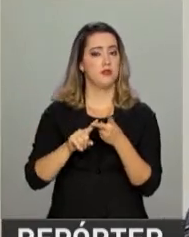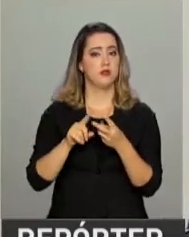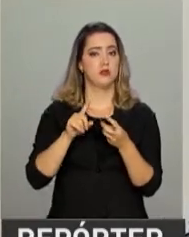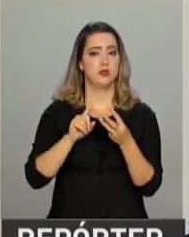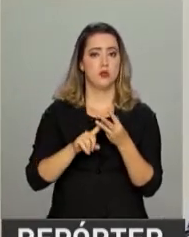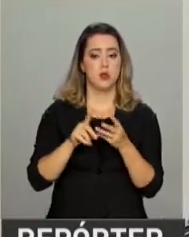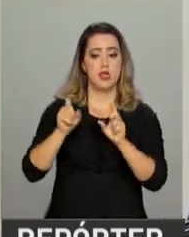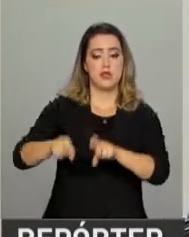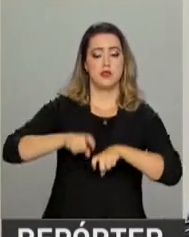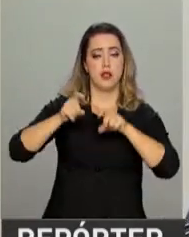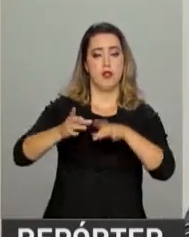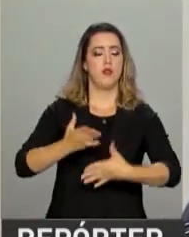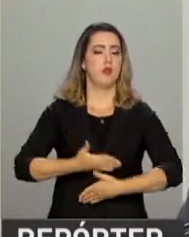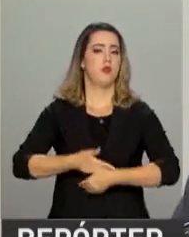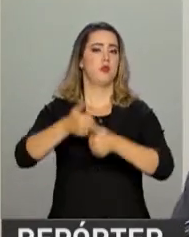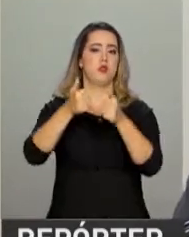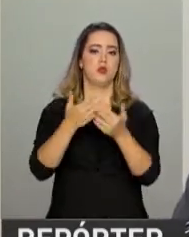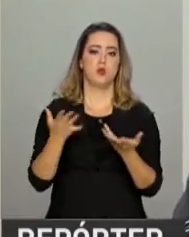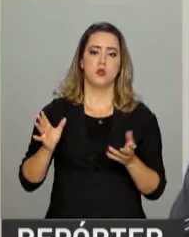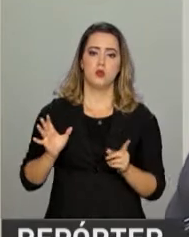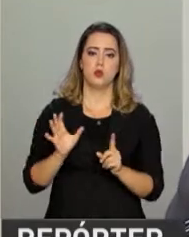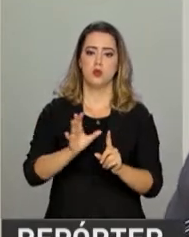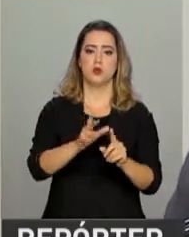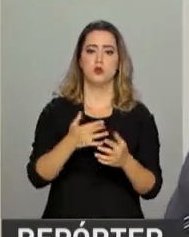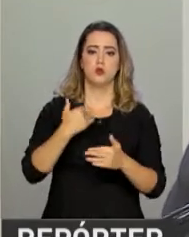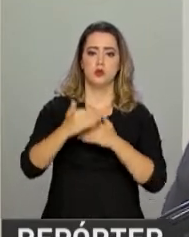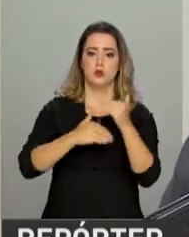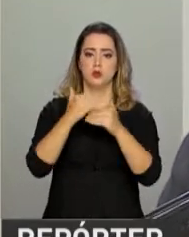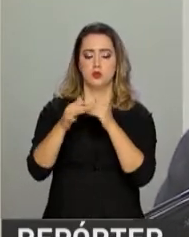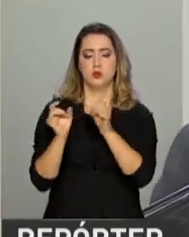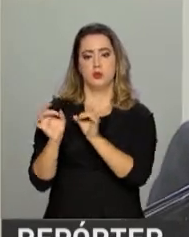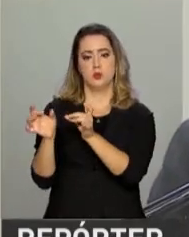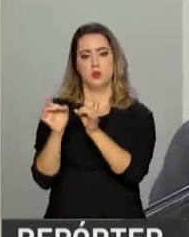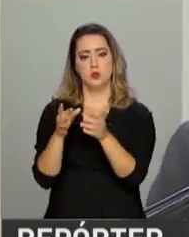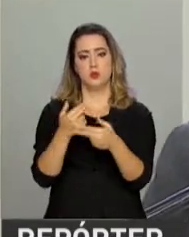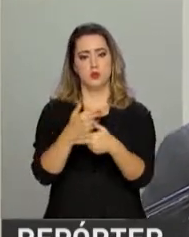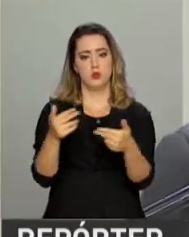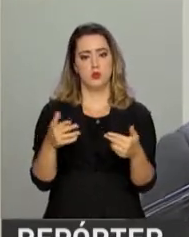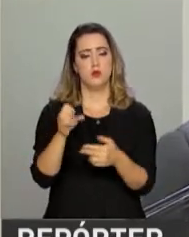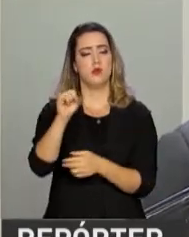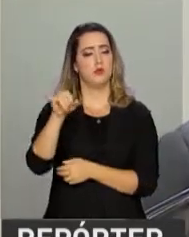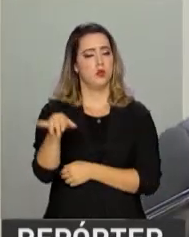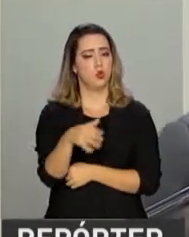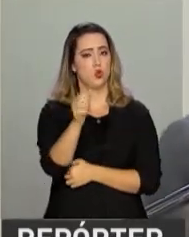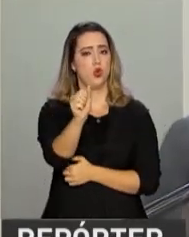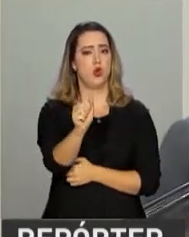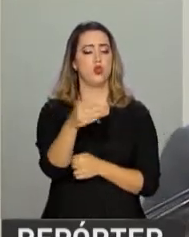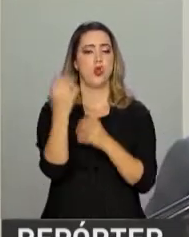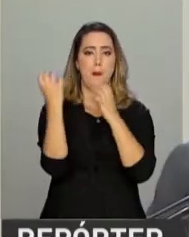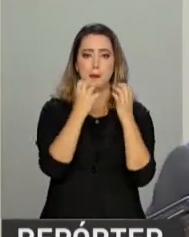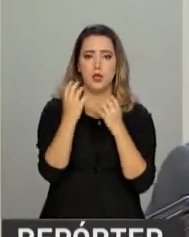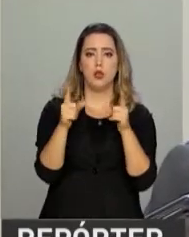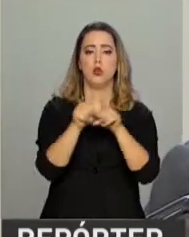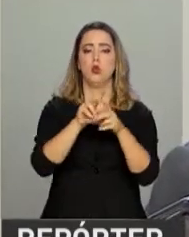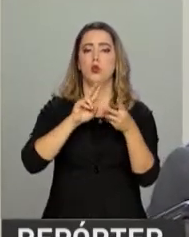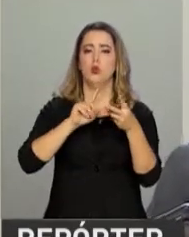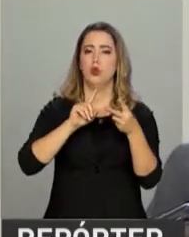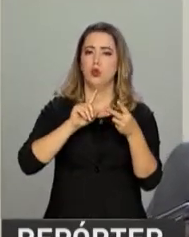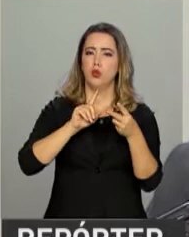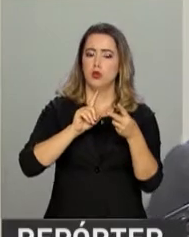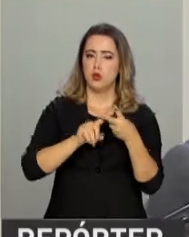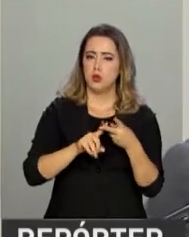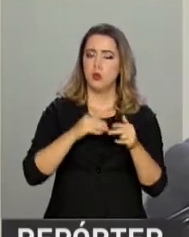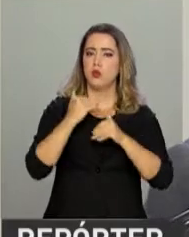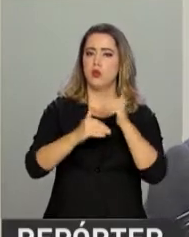safra agrícola que causou um grande crescimento da exportação de produtos como soja milho é ter um crescimento também diz